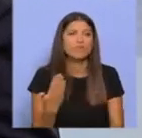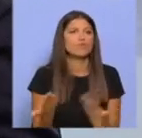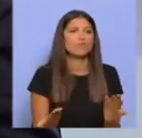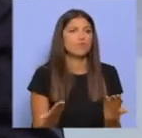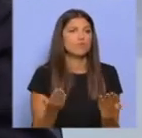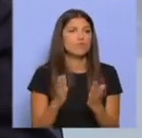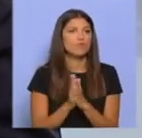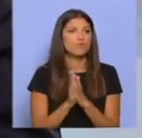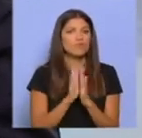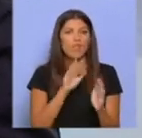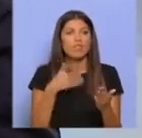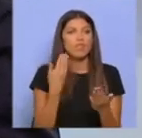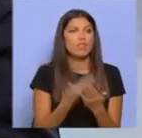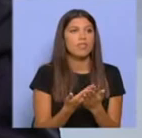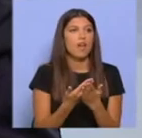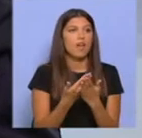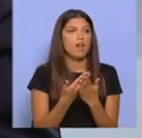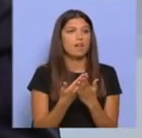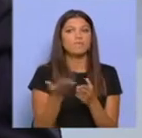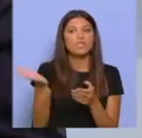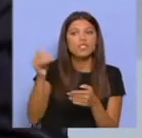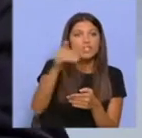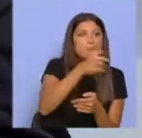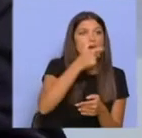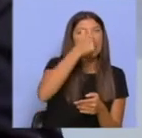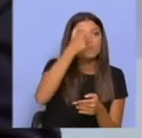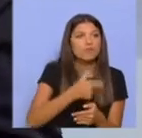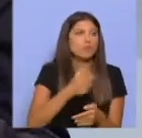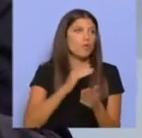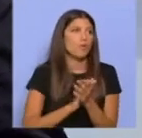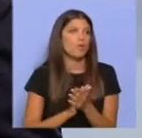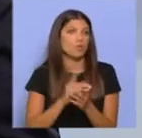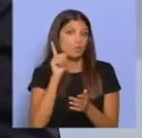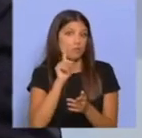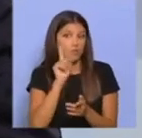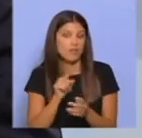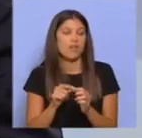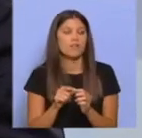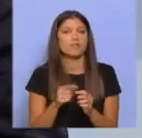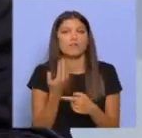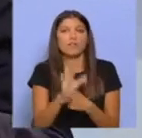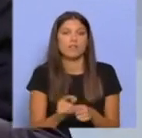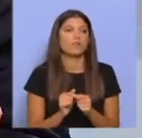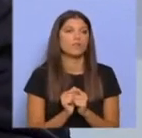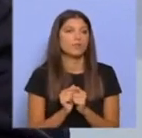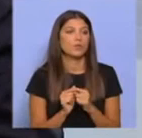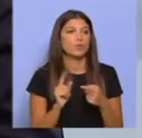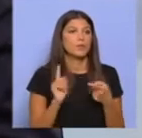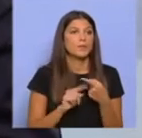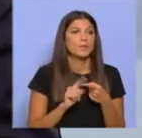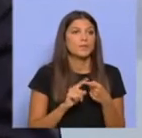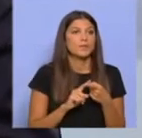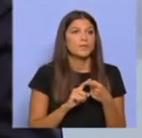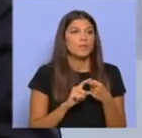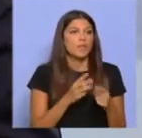mobilizar tantas personalidades, citando só algumas, porque são muitas, desde o Sr.